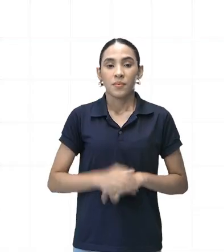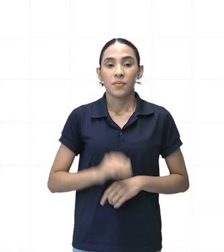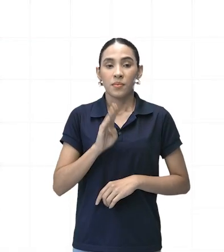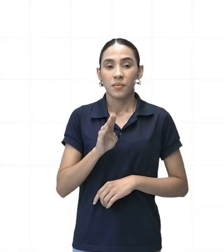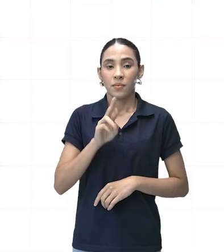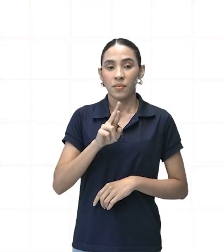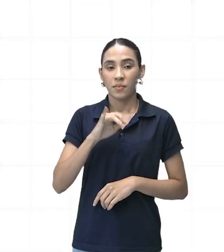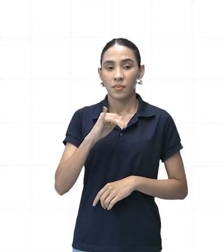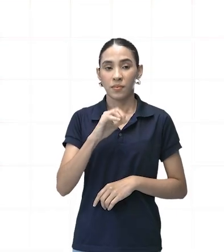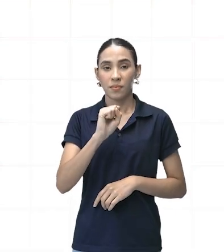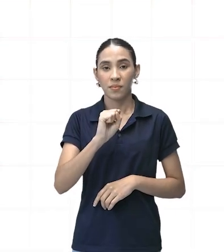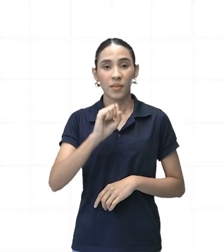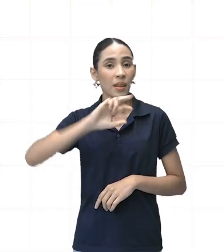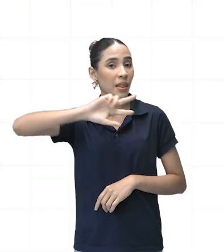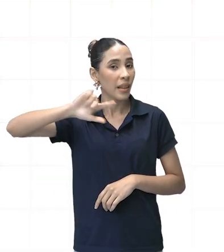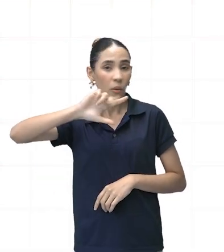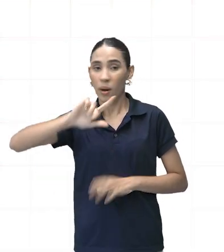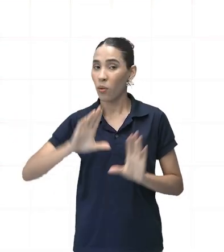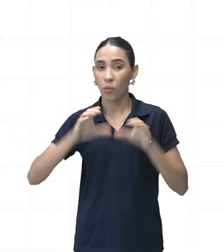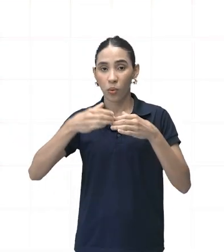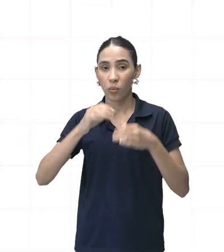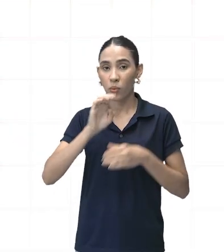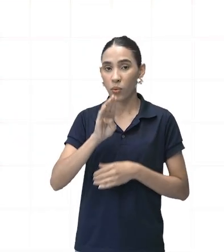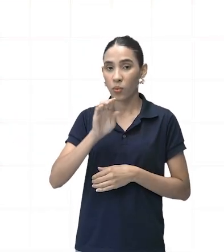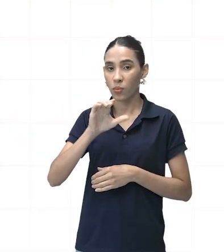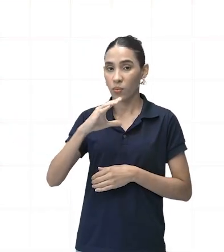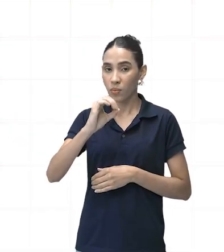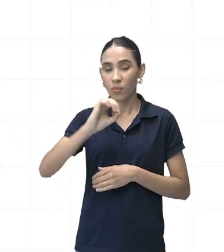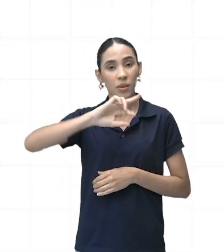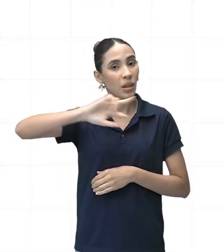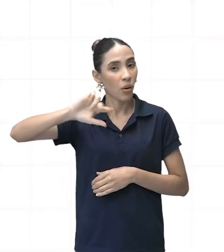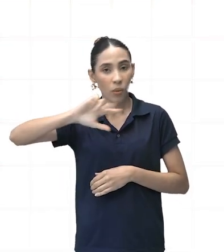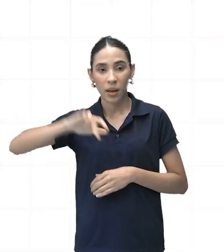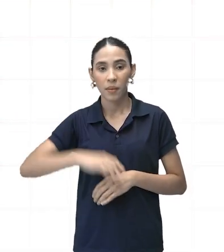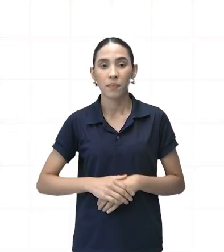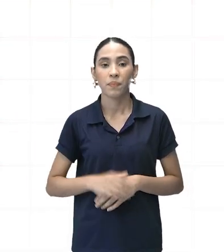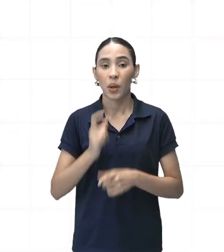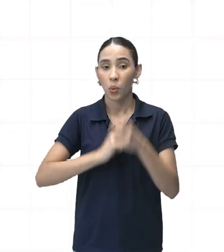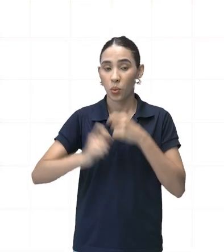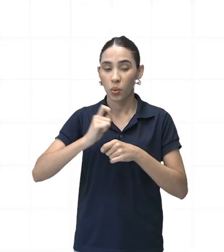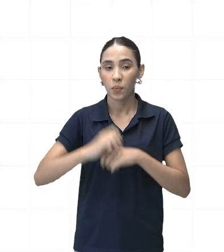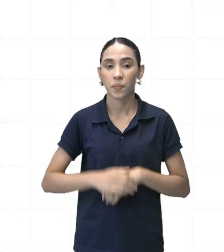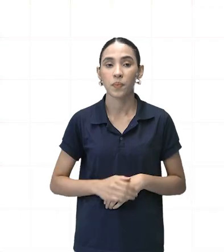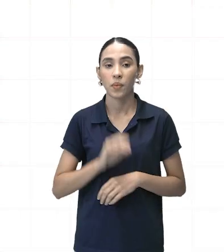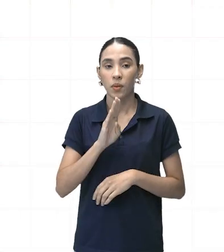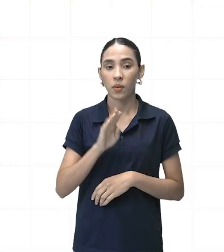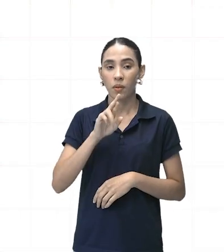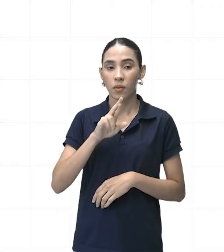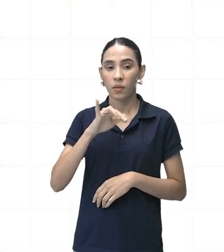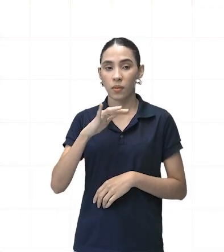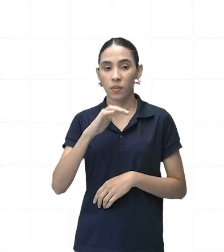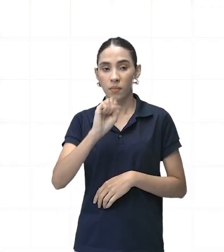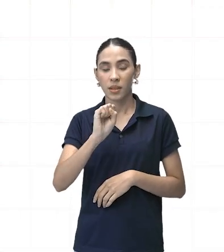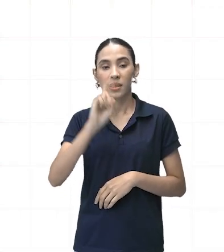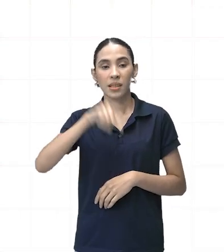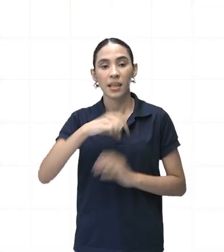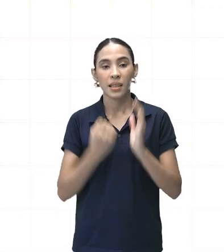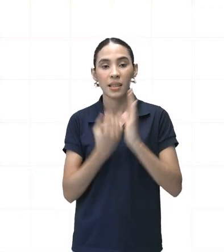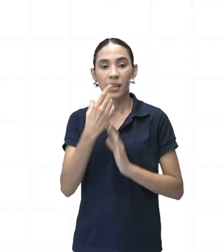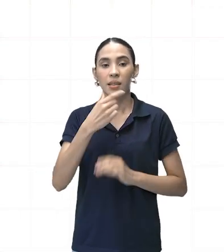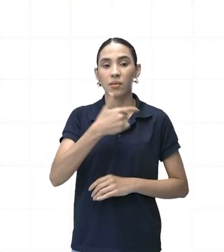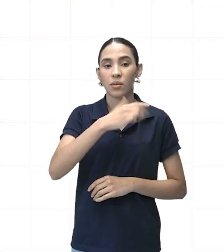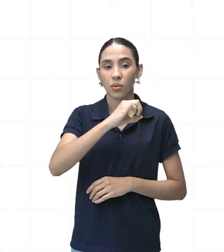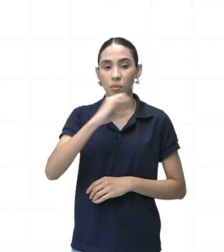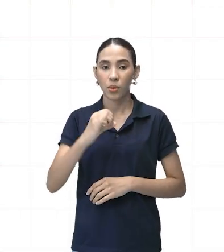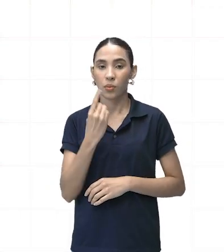BRICS, que não é um bloco econômico, tá, gente? O BRICS vai acabar sendo formado no ano